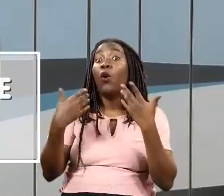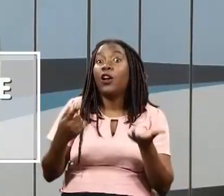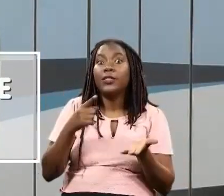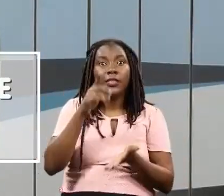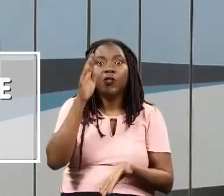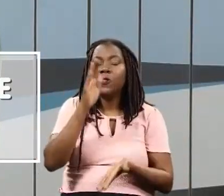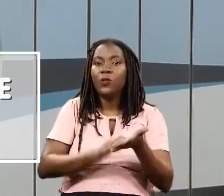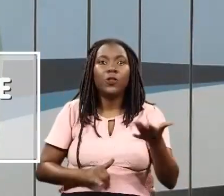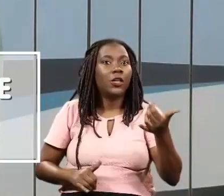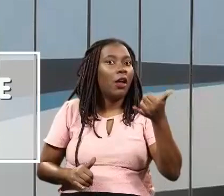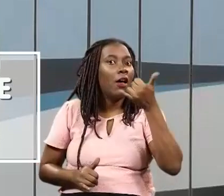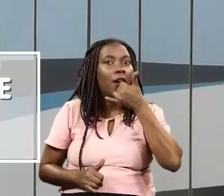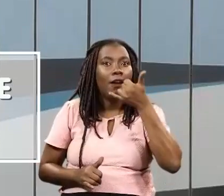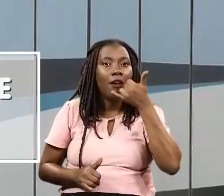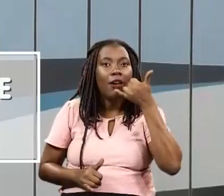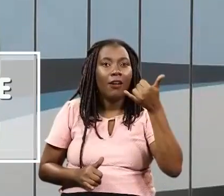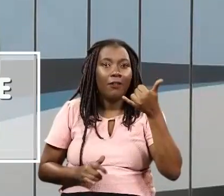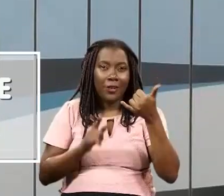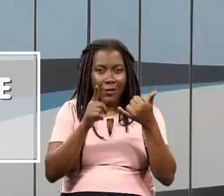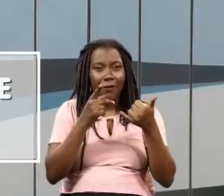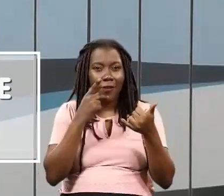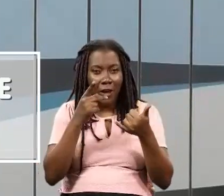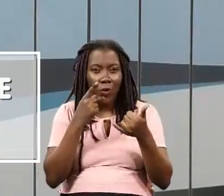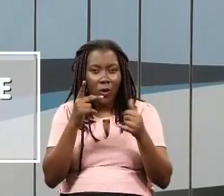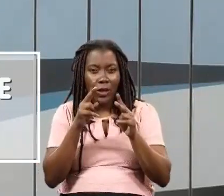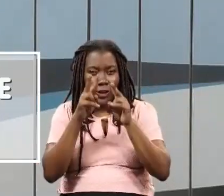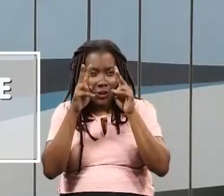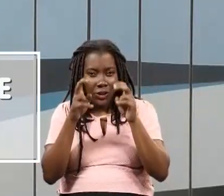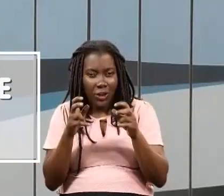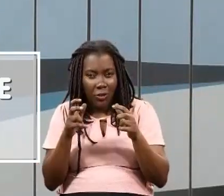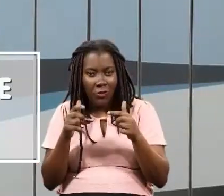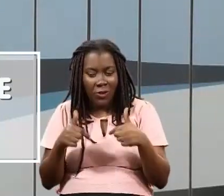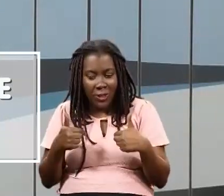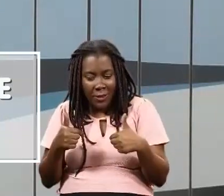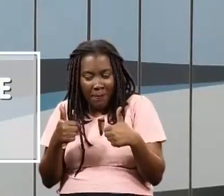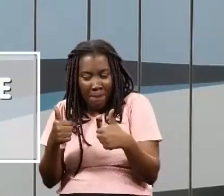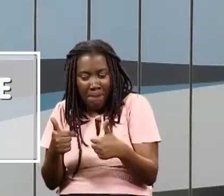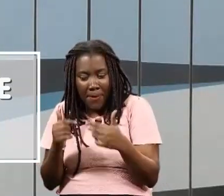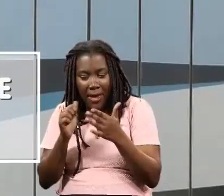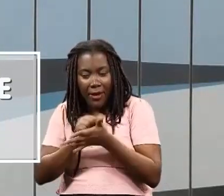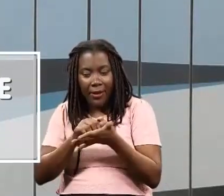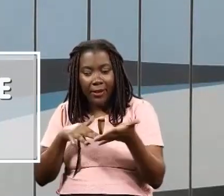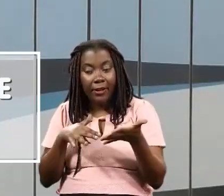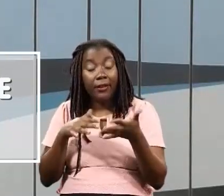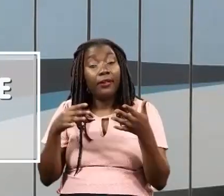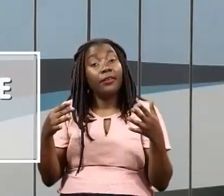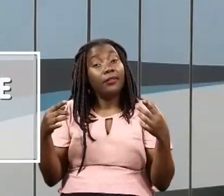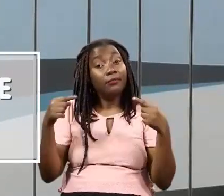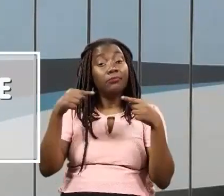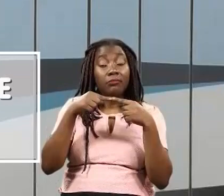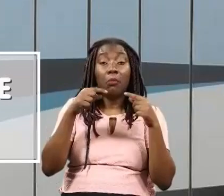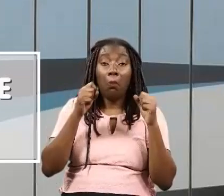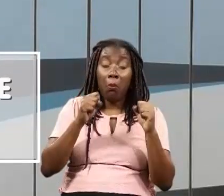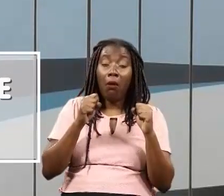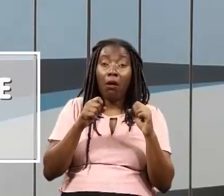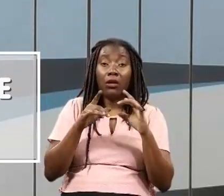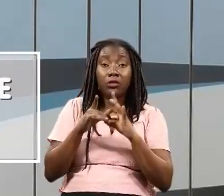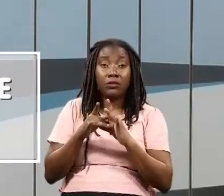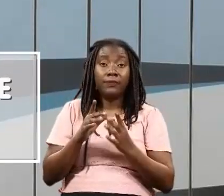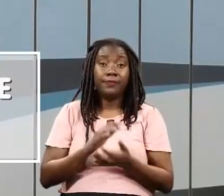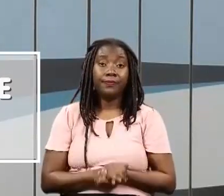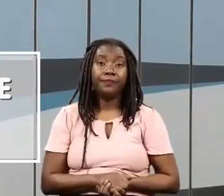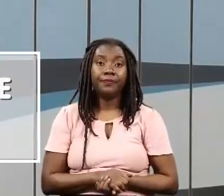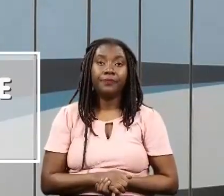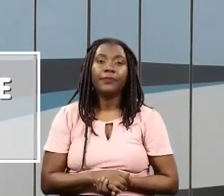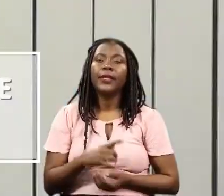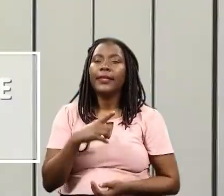celular, né? Que nem você falou da questão do desempenho na tarefa. Então, podem sim estar conectados, né? Já